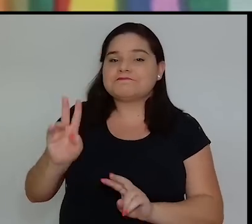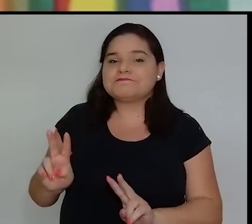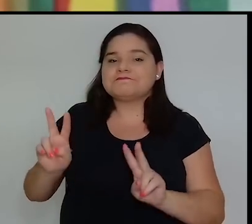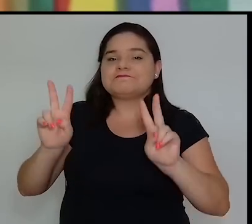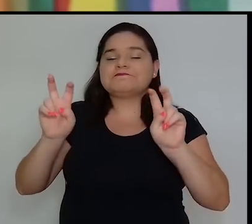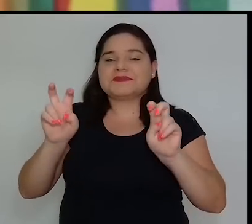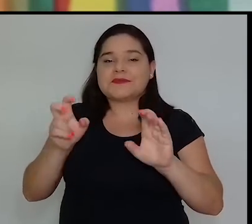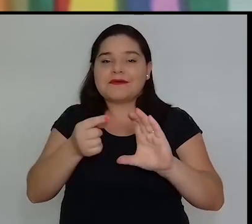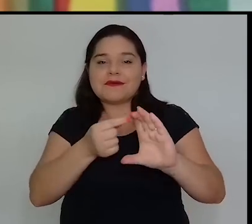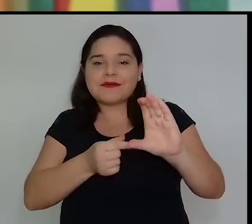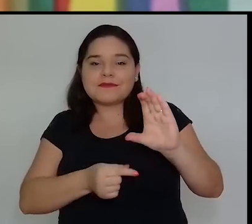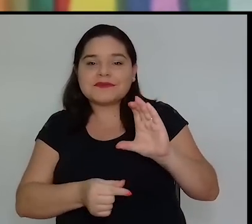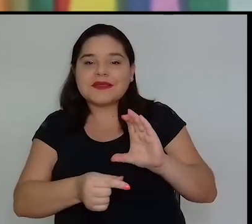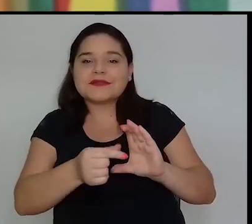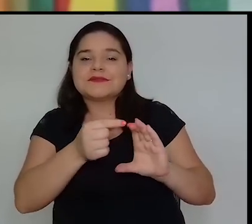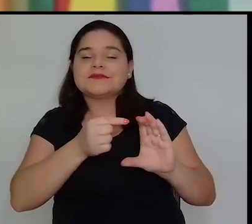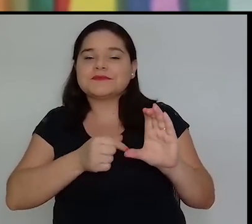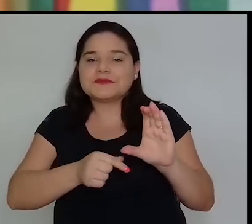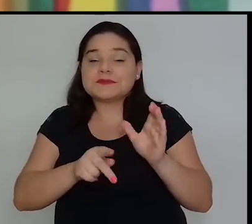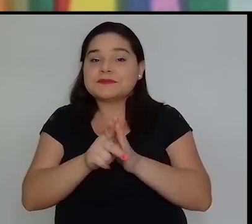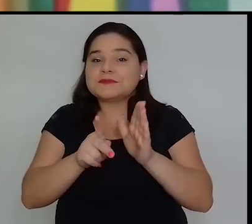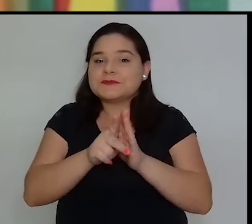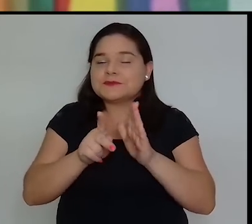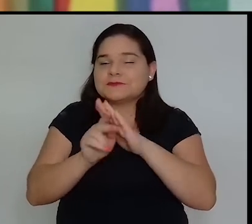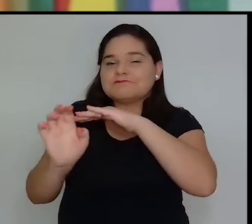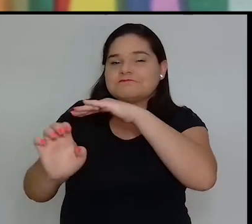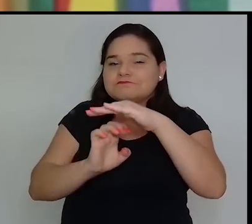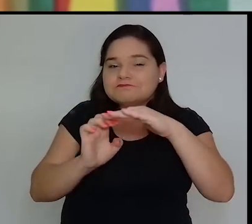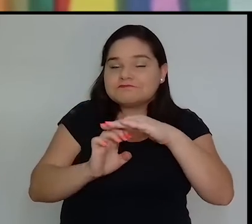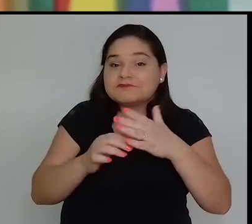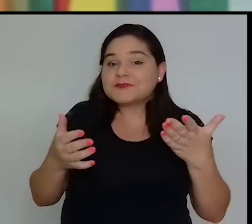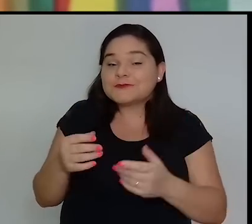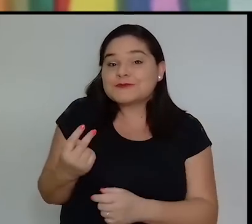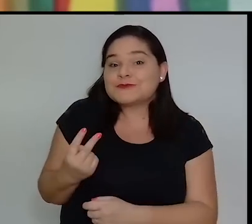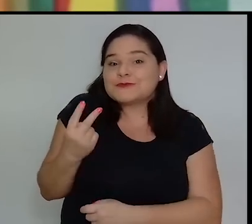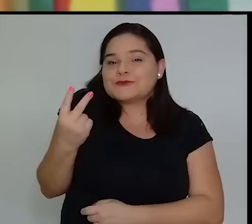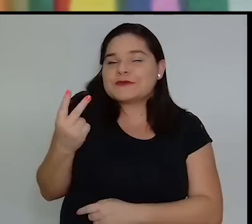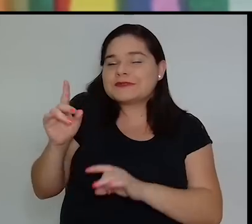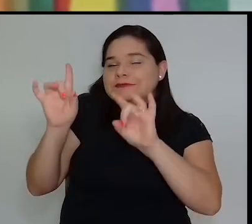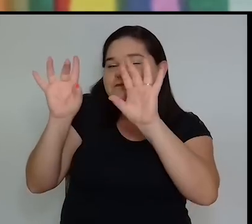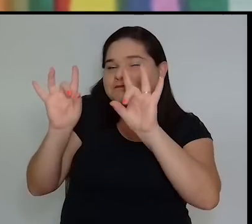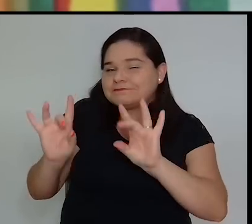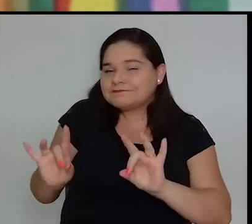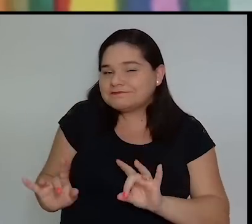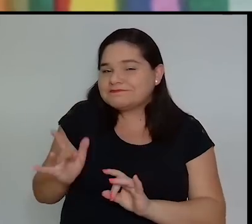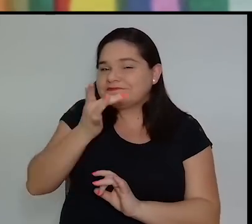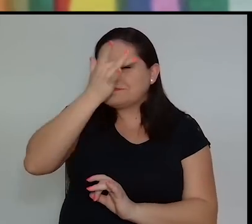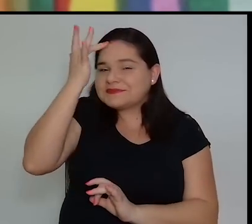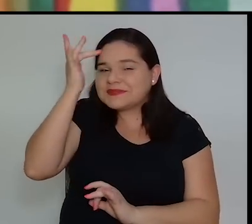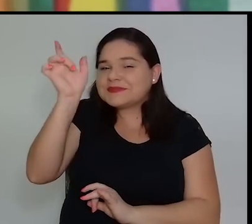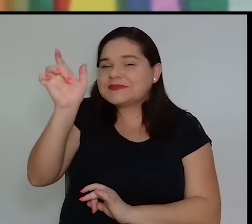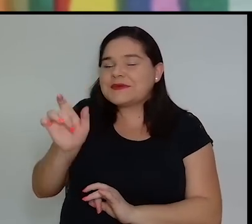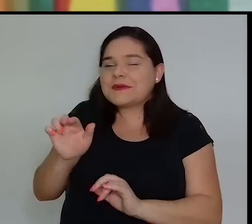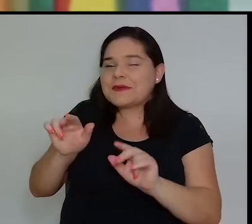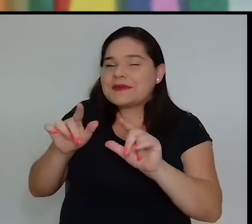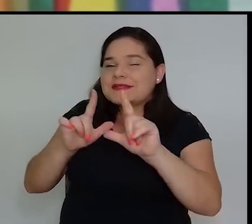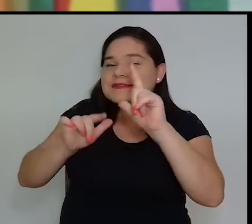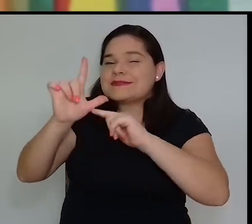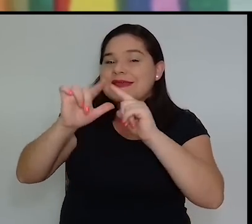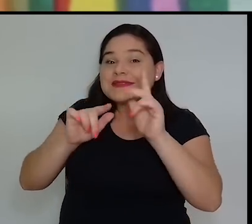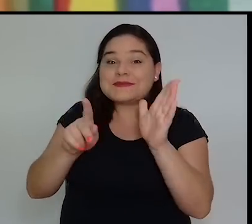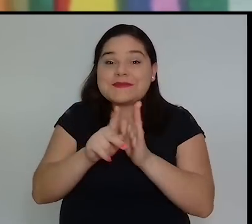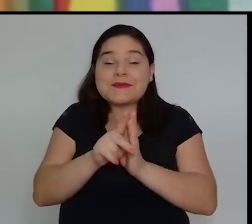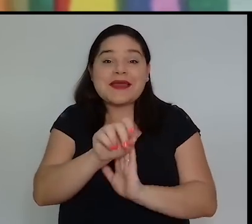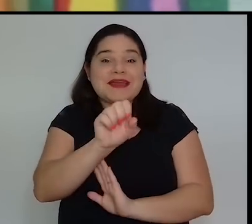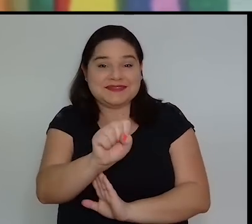capitalismo de steak holder e hoje eu tô aqui com duas estrelas do s do SG